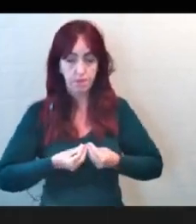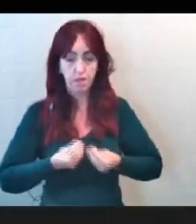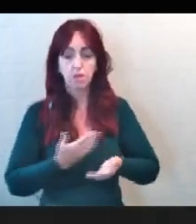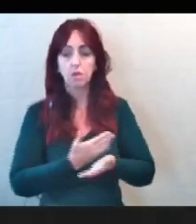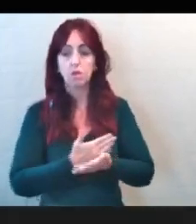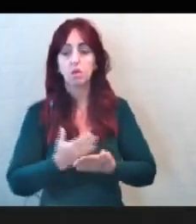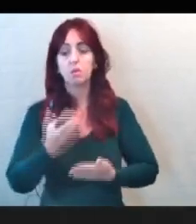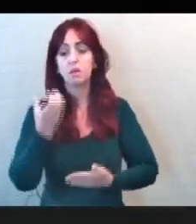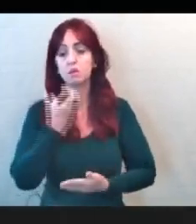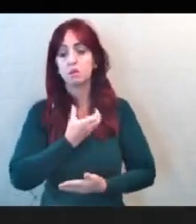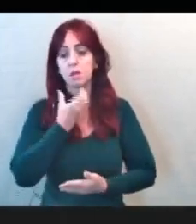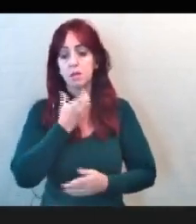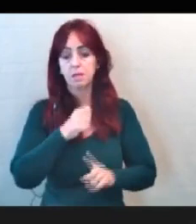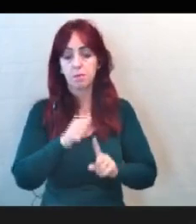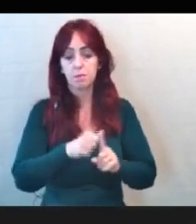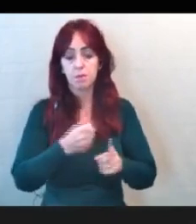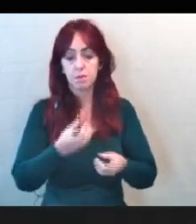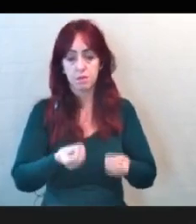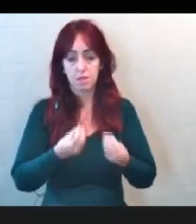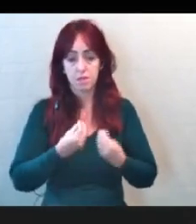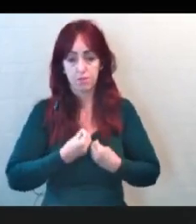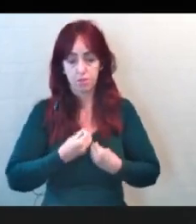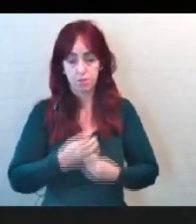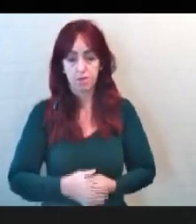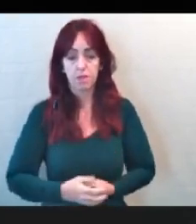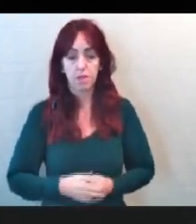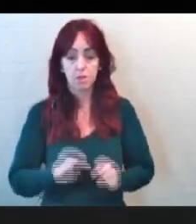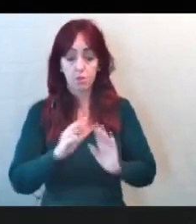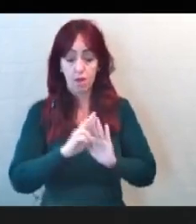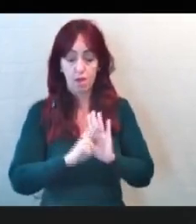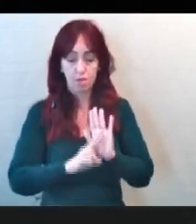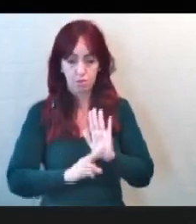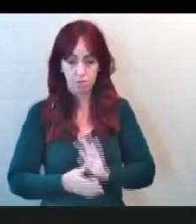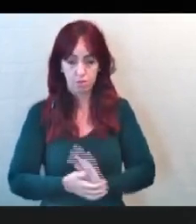que me foi enviado no início de dezembro.